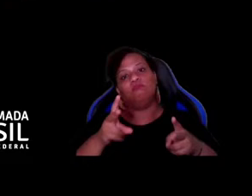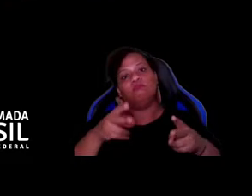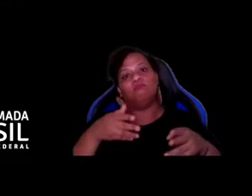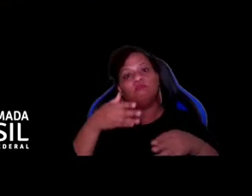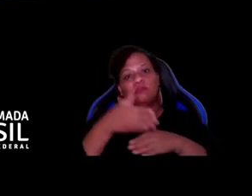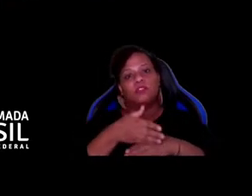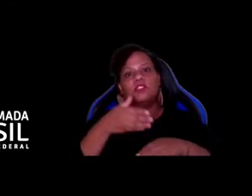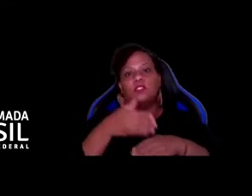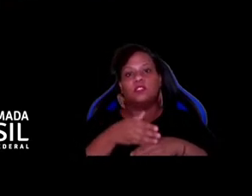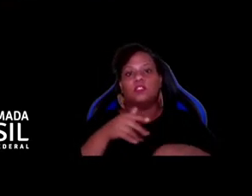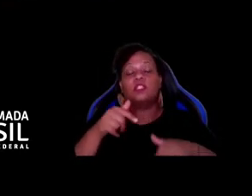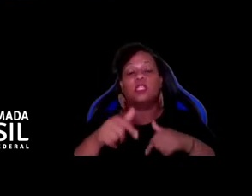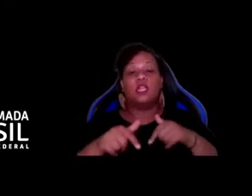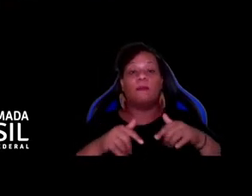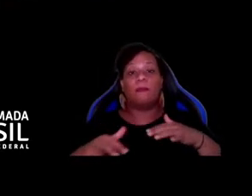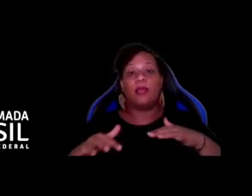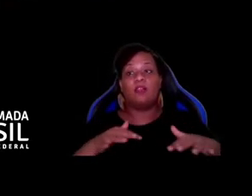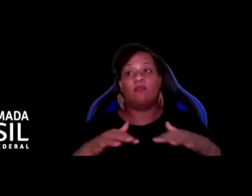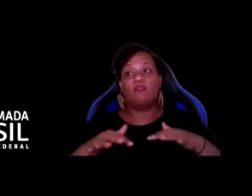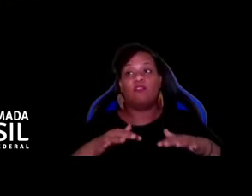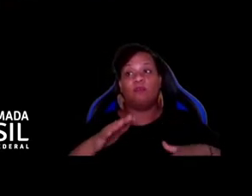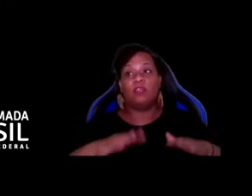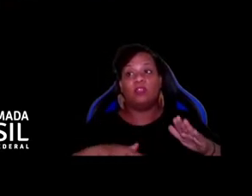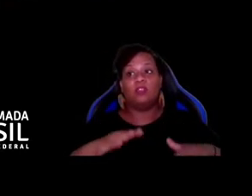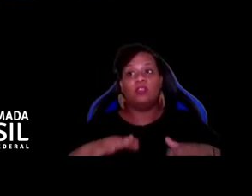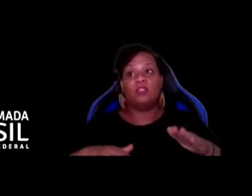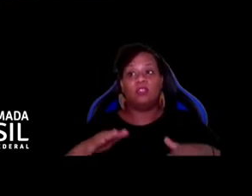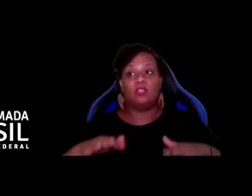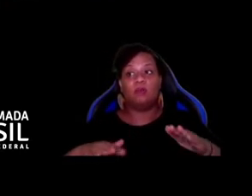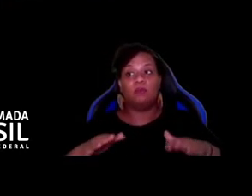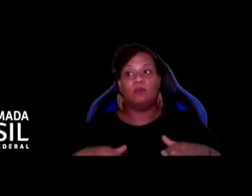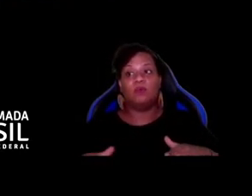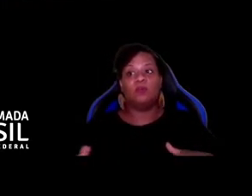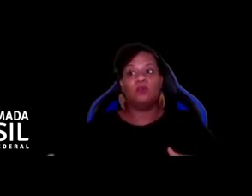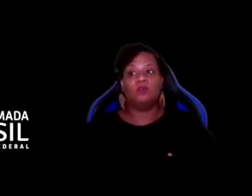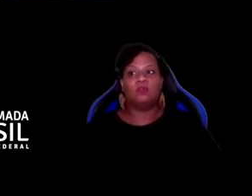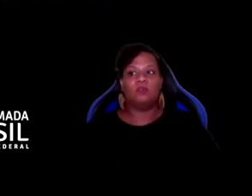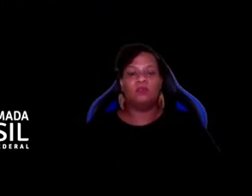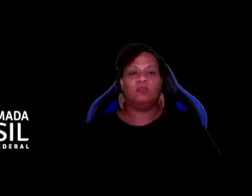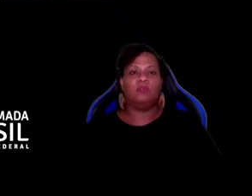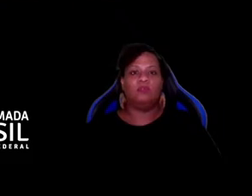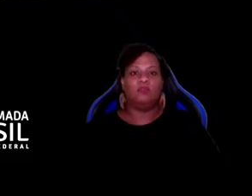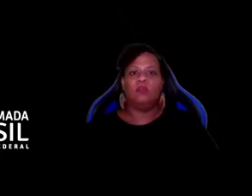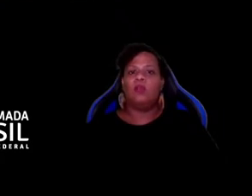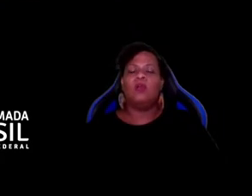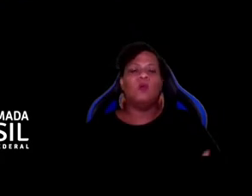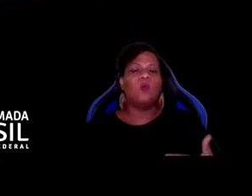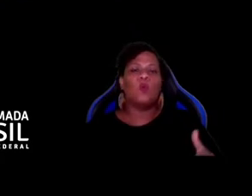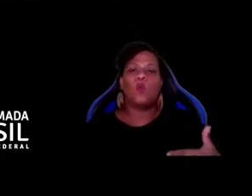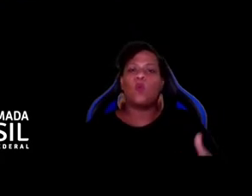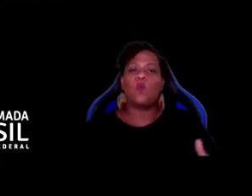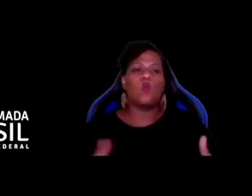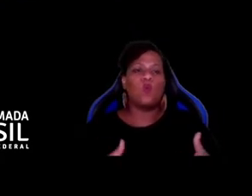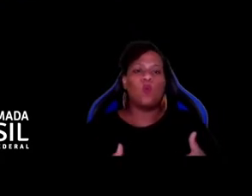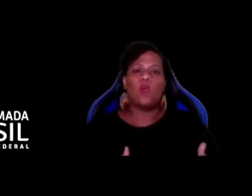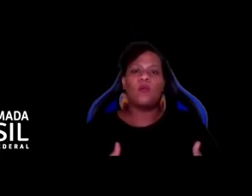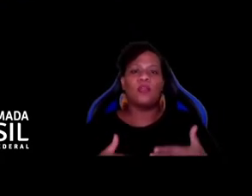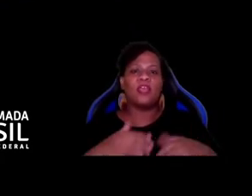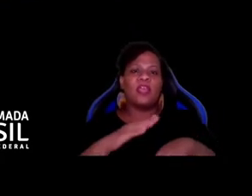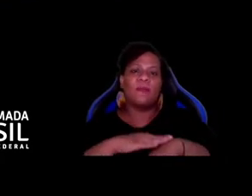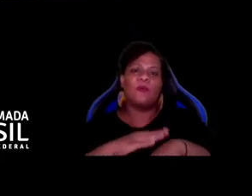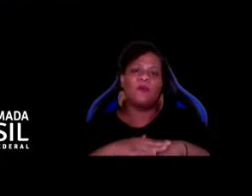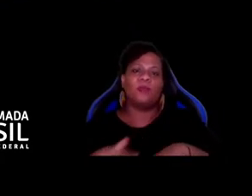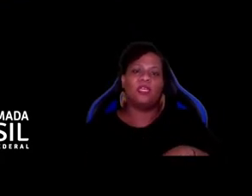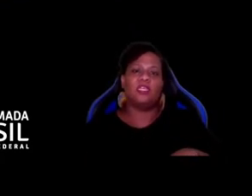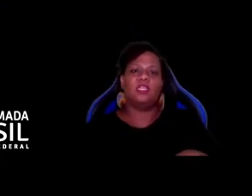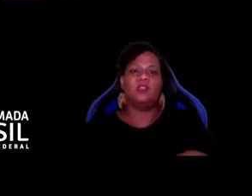movimento Tambor de Cura. Ou seja, em qualquer momento, né, que a gente esteja